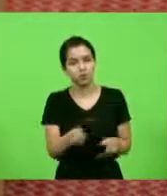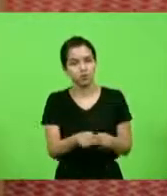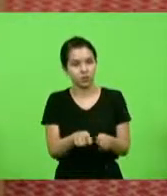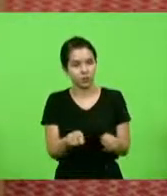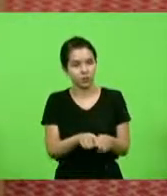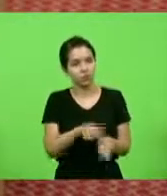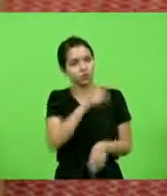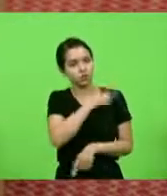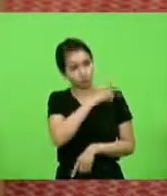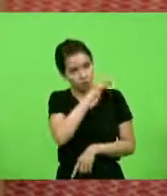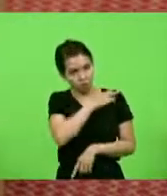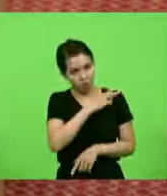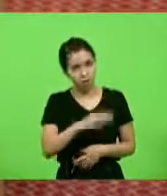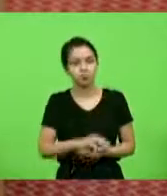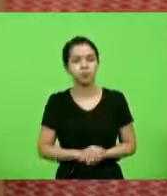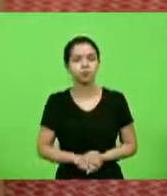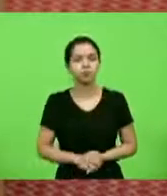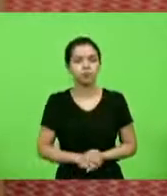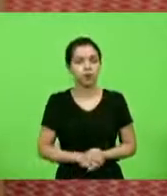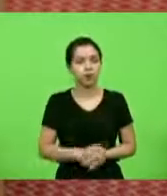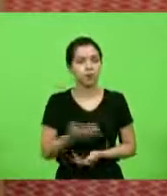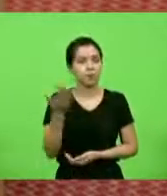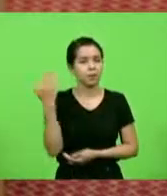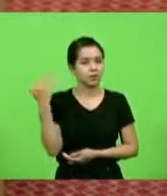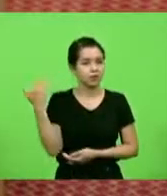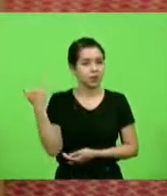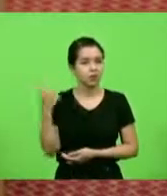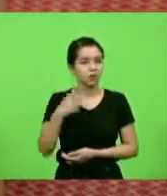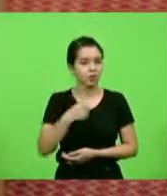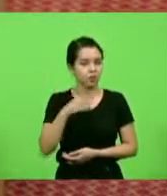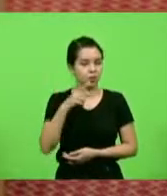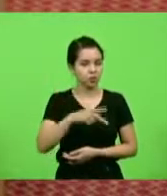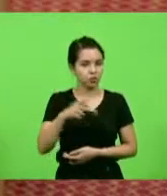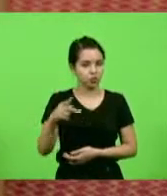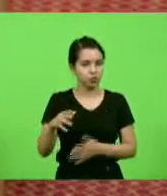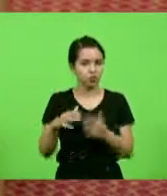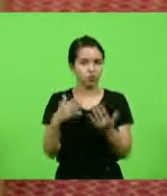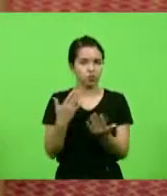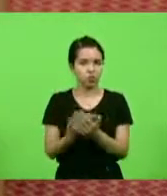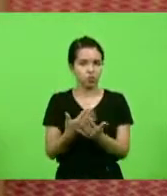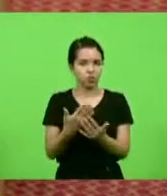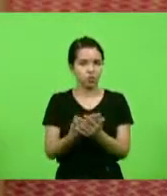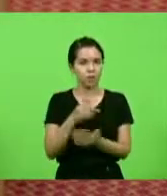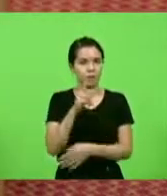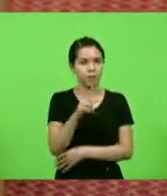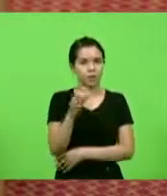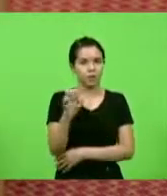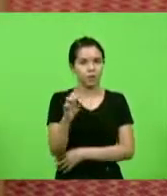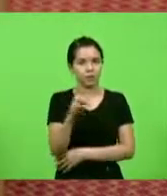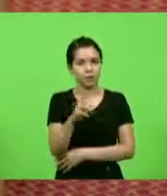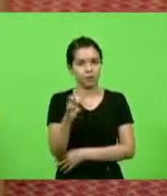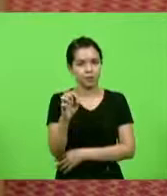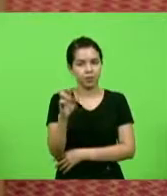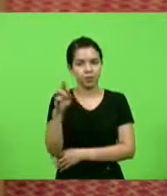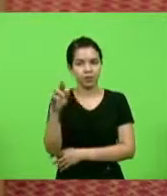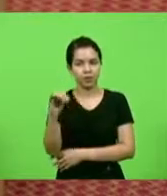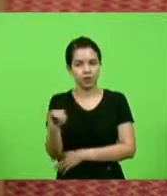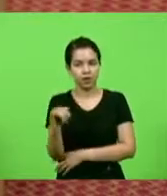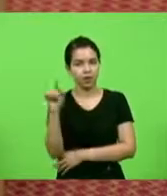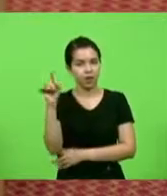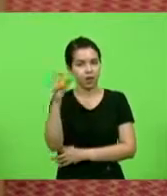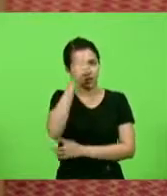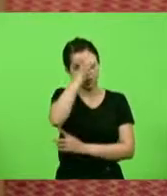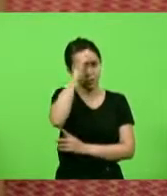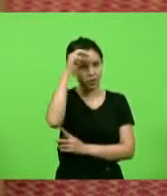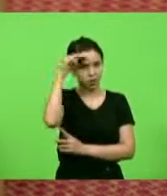1982, eu fui professor no Colégio Peperi, em São Miguel do Oeste, de noções de direito